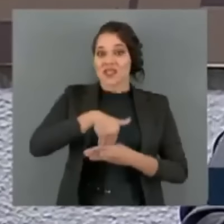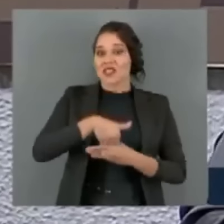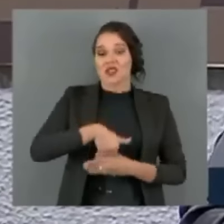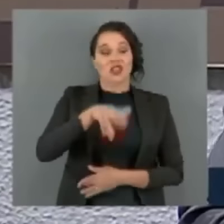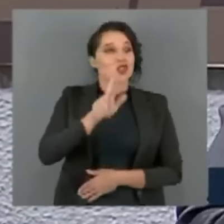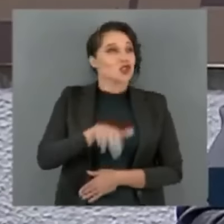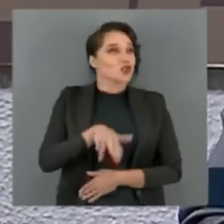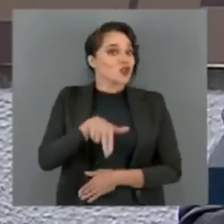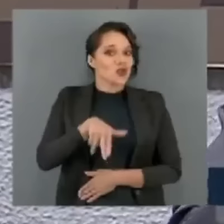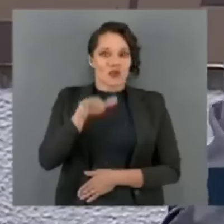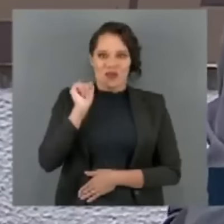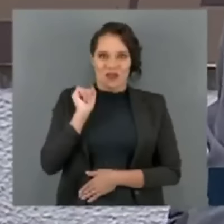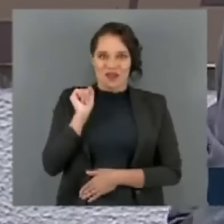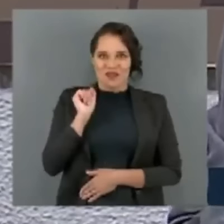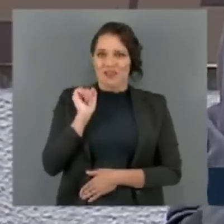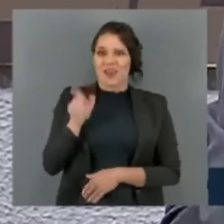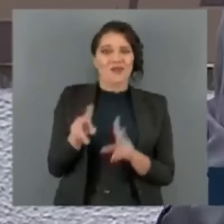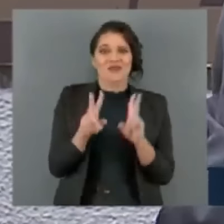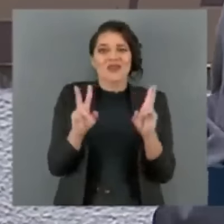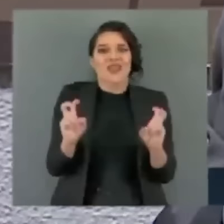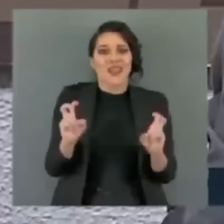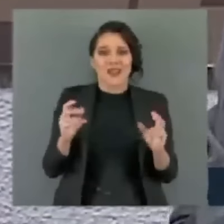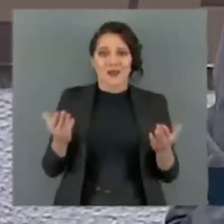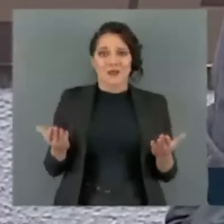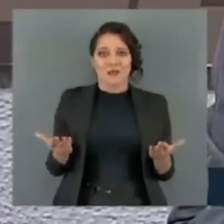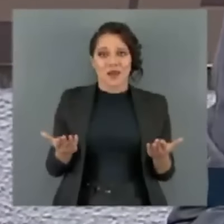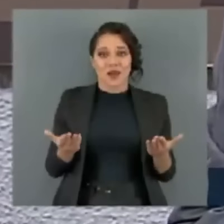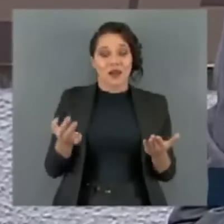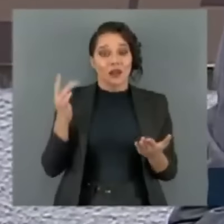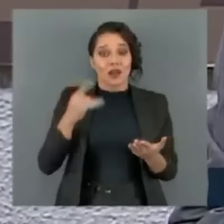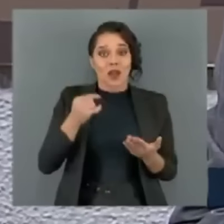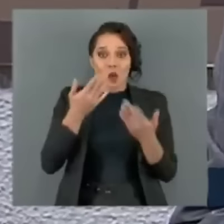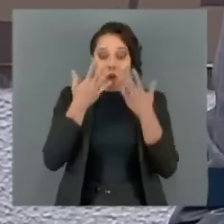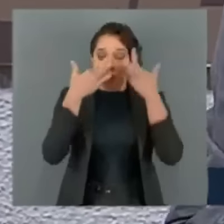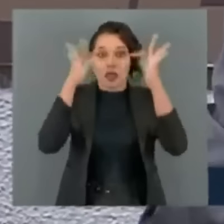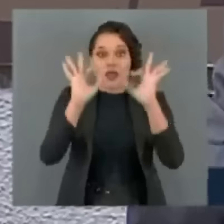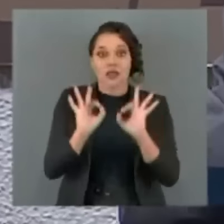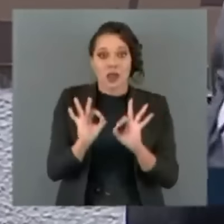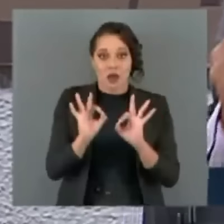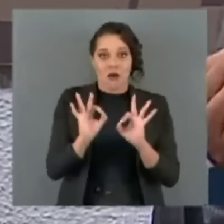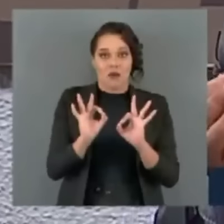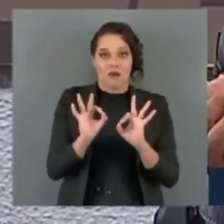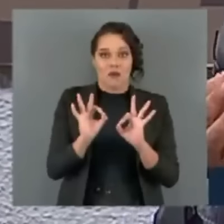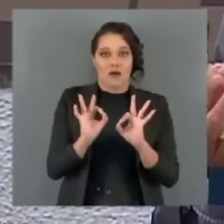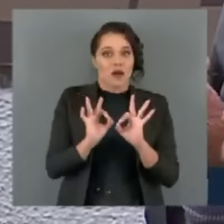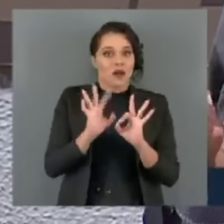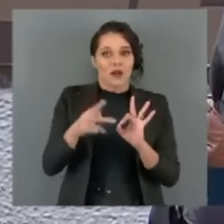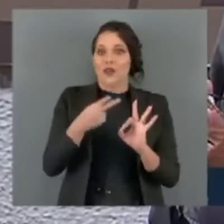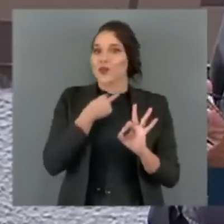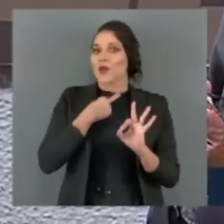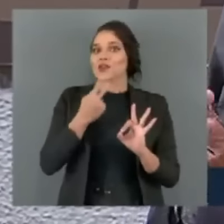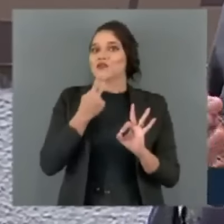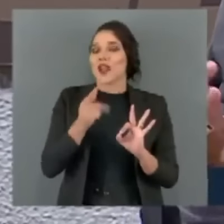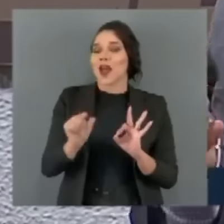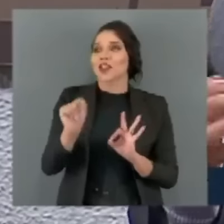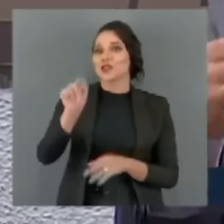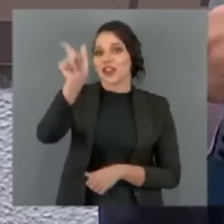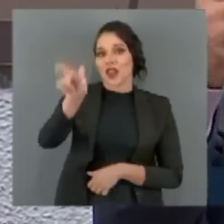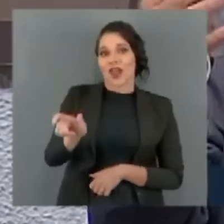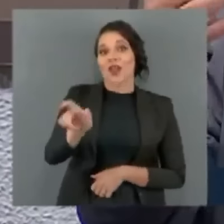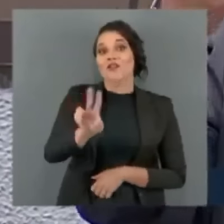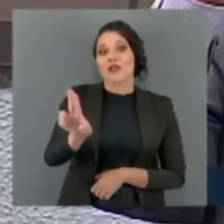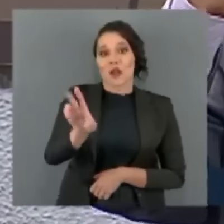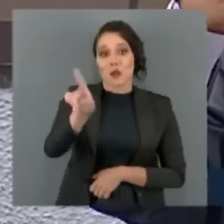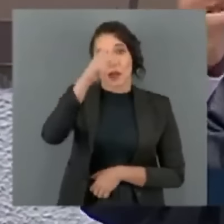né? Inclusive, é um tema, eu ouvi isso a primeira vez, não posso dizer de quem, se me permitir, mas